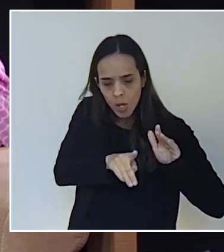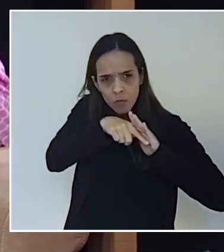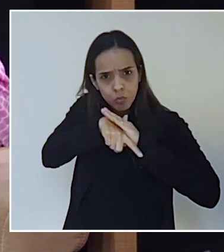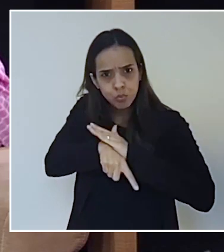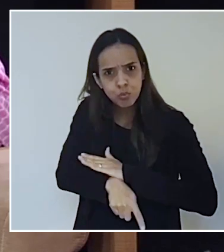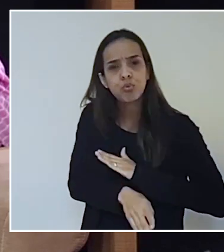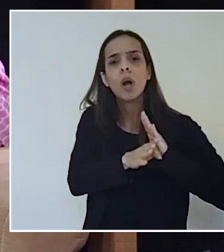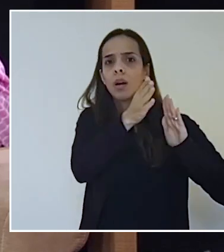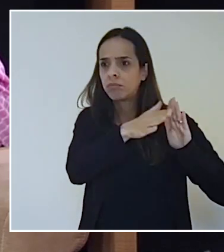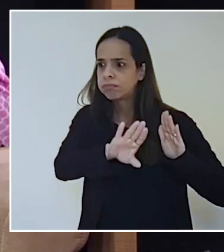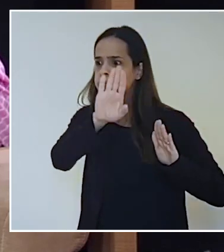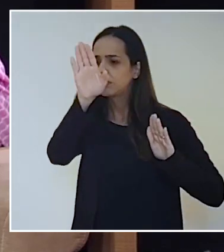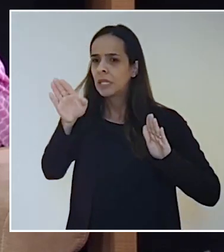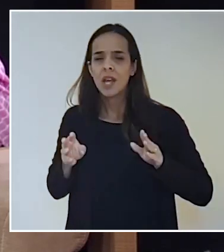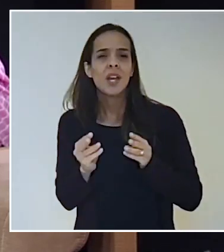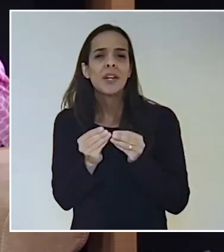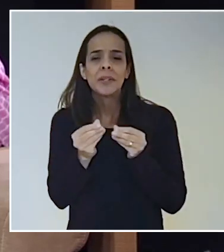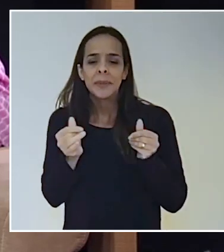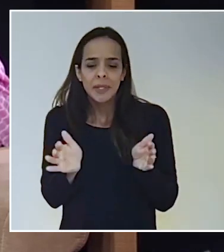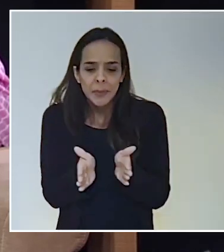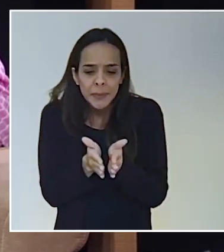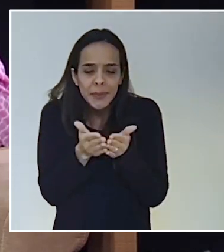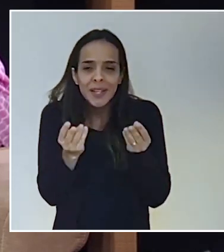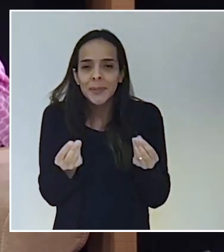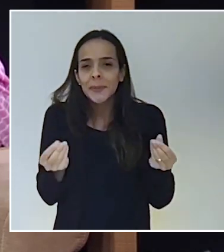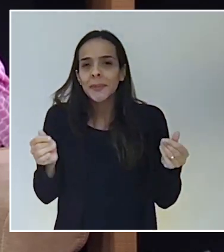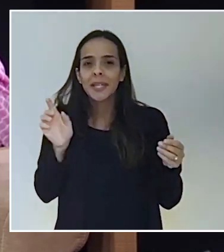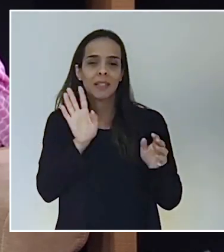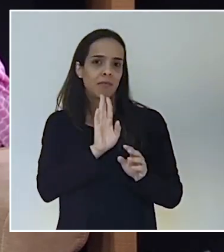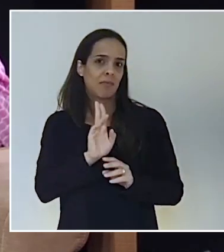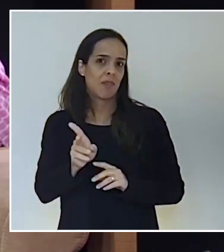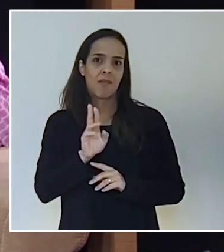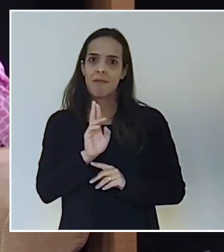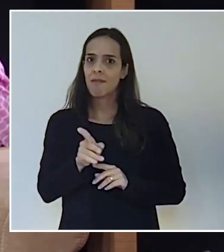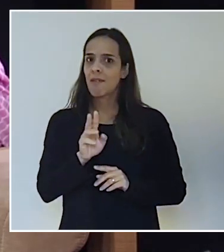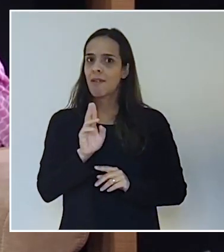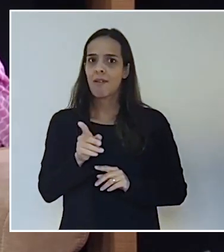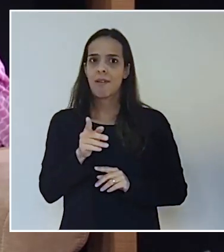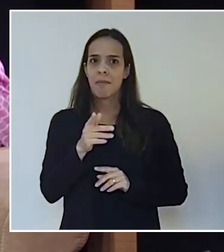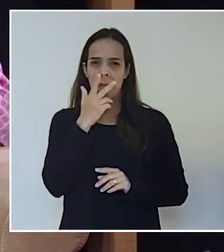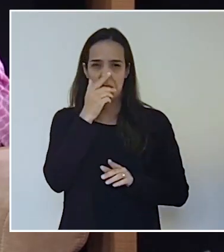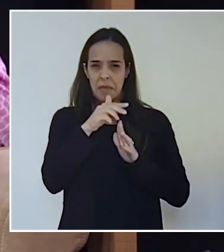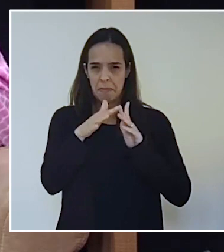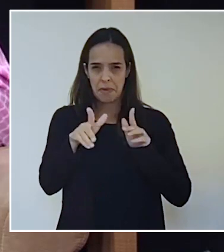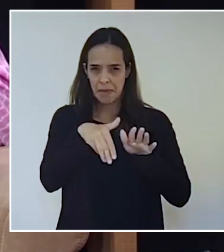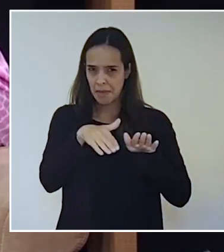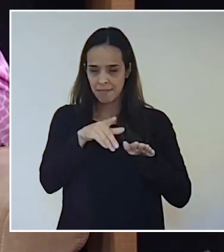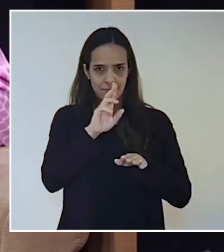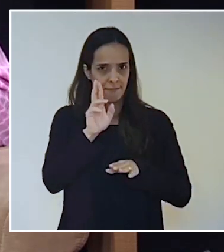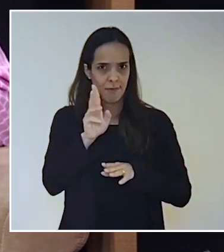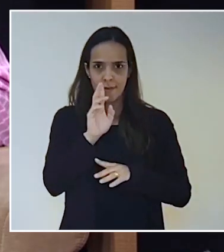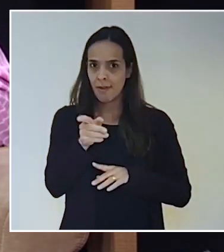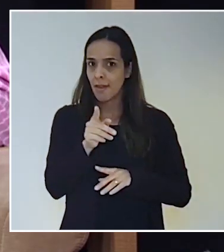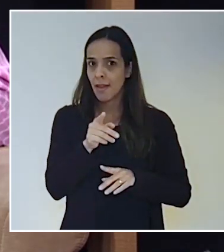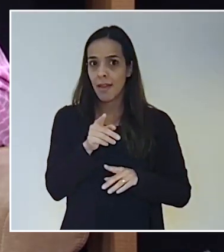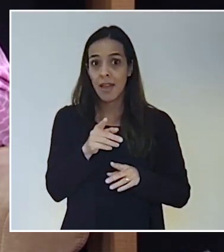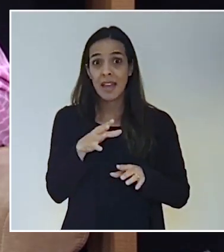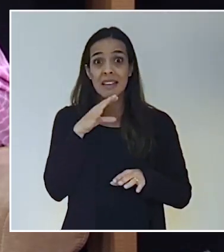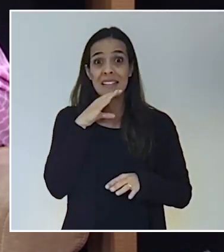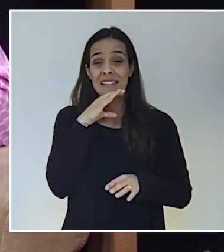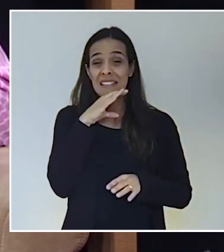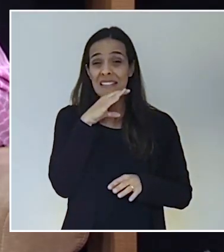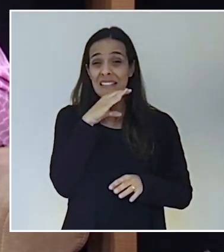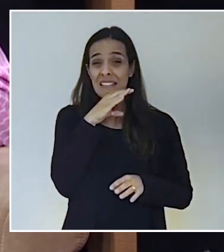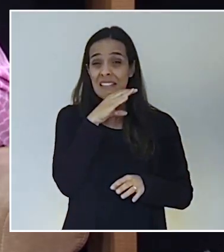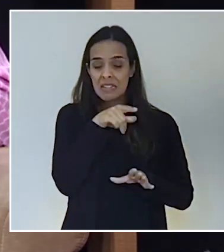é pedregulho, é pedra, é escaldante, que fere os pés. Mas acontece um fenômeno ali. De